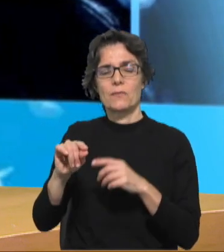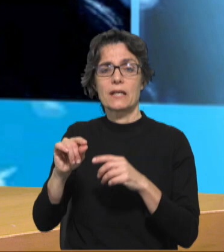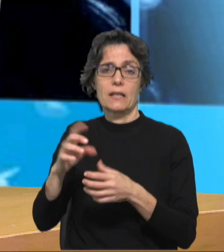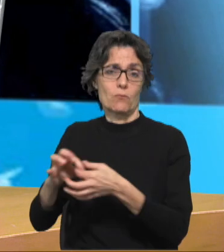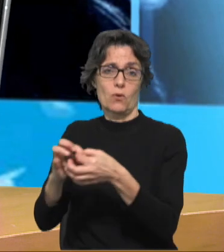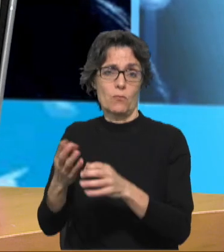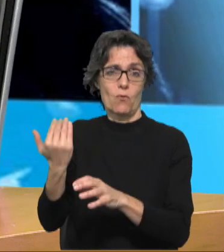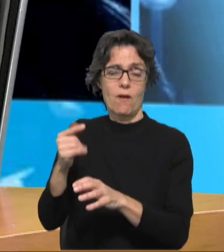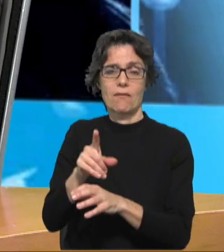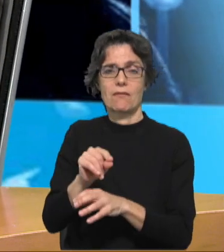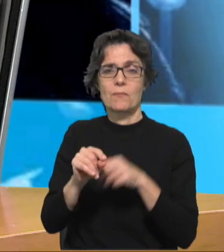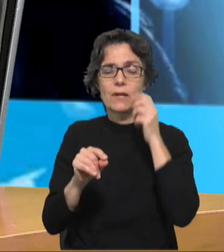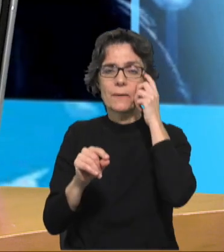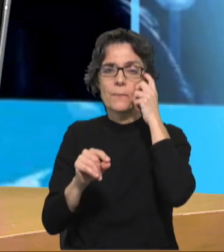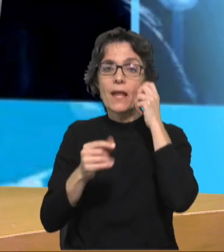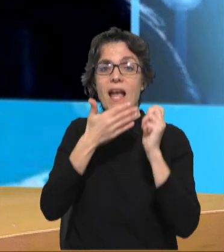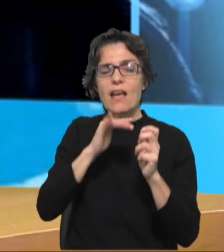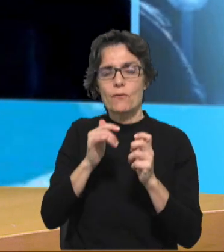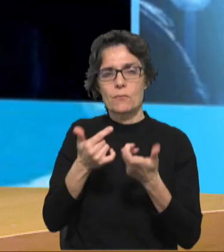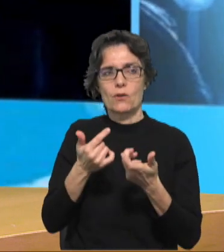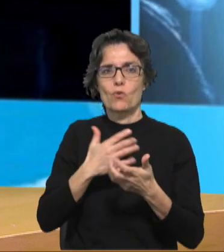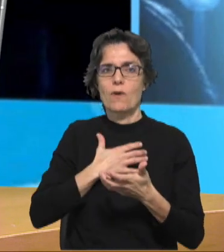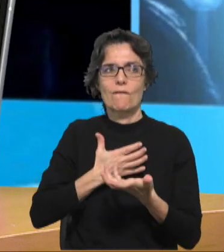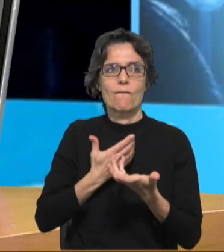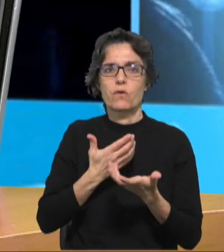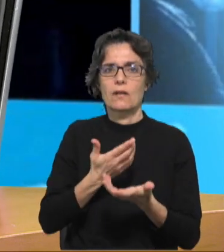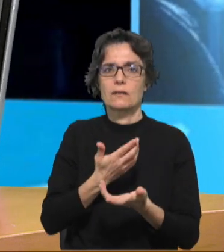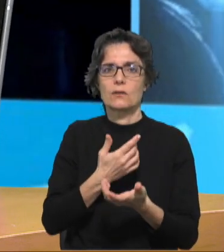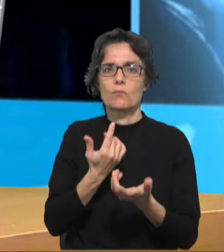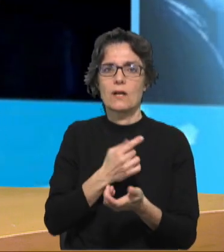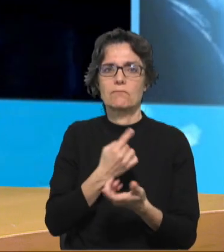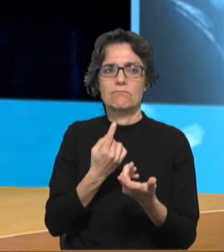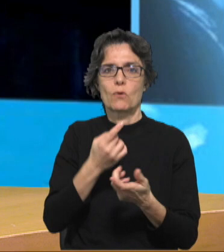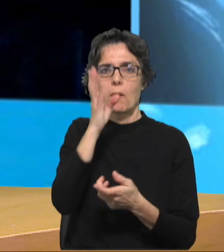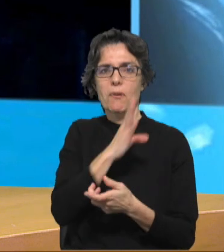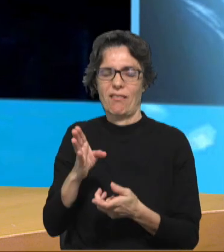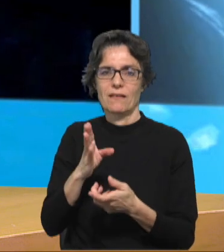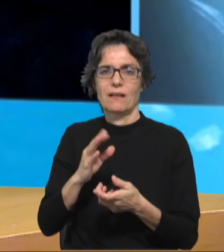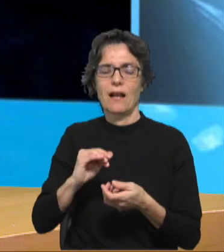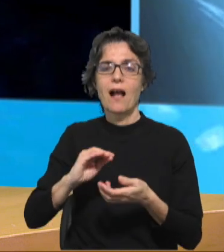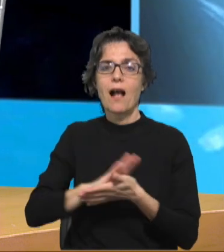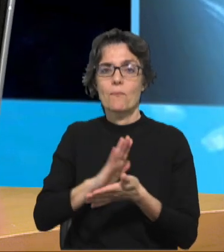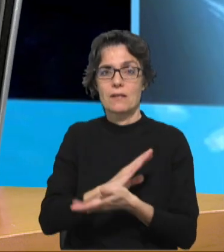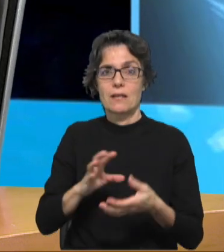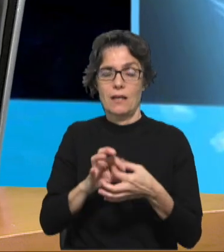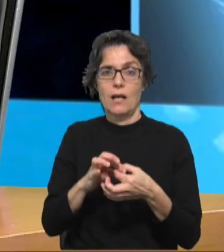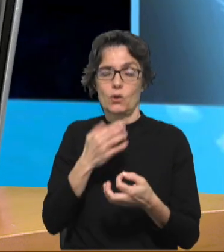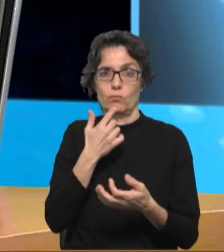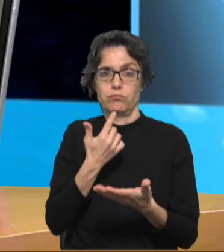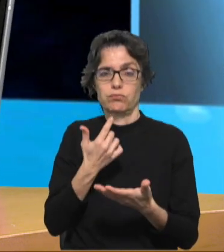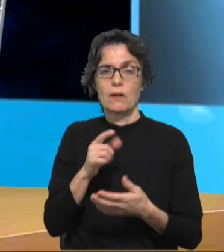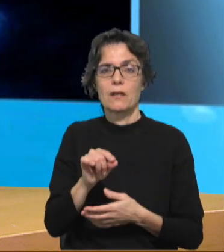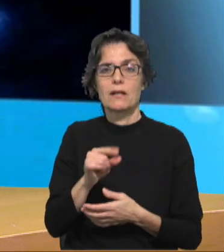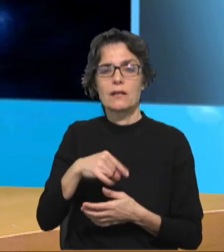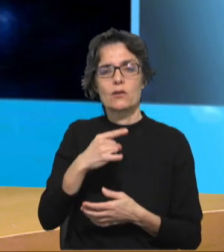cidades do país, já uma forte tradição da imprensa, mas, como se diz neste editorial, para defender a verdade